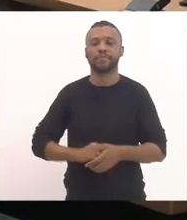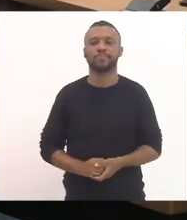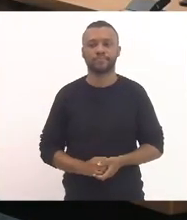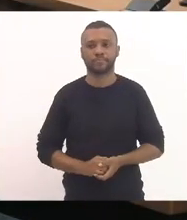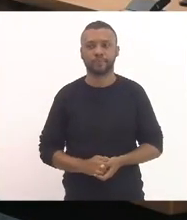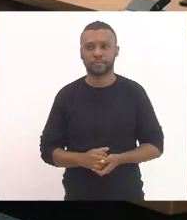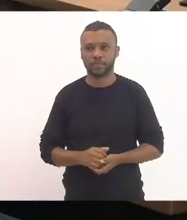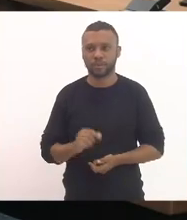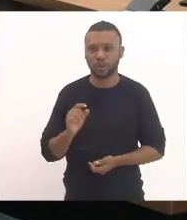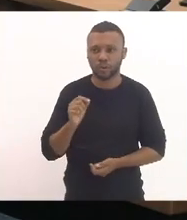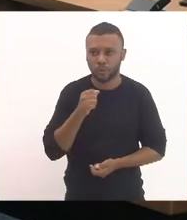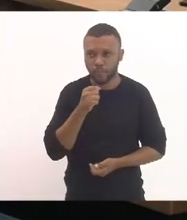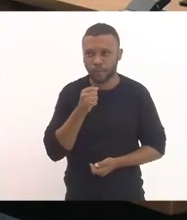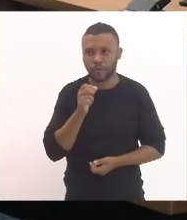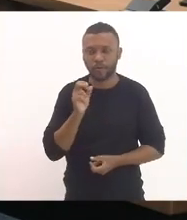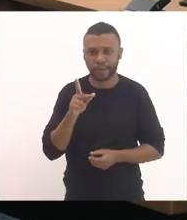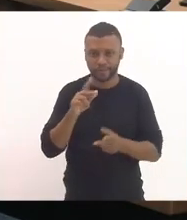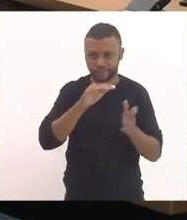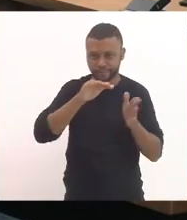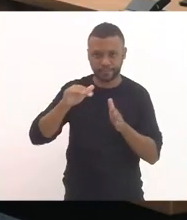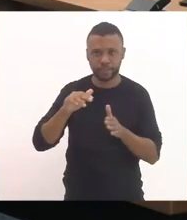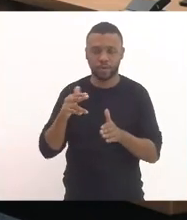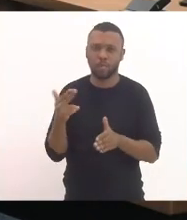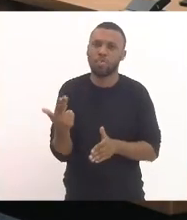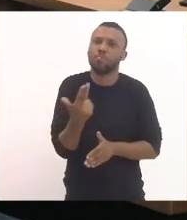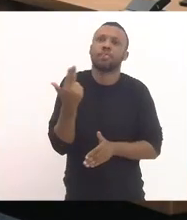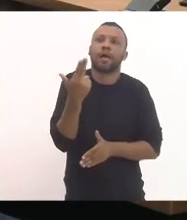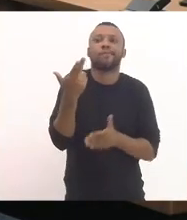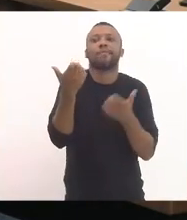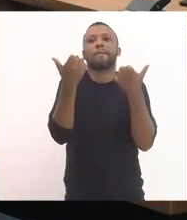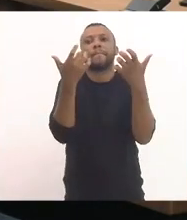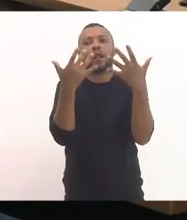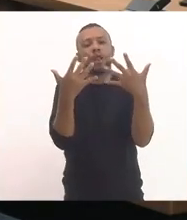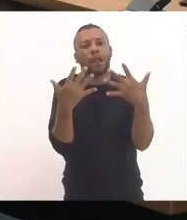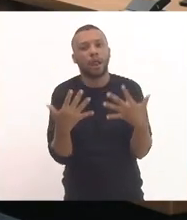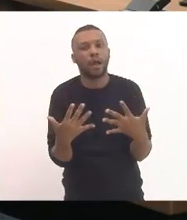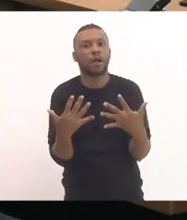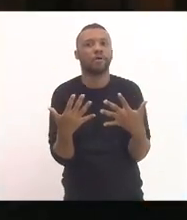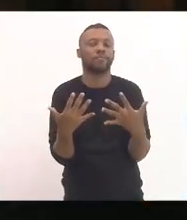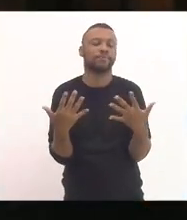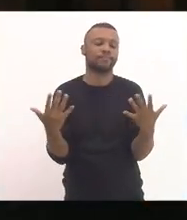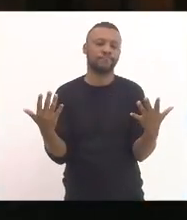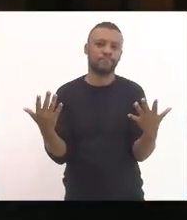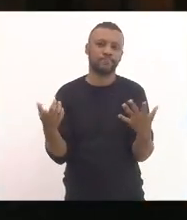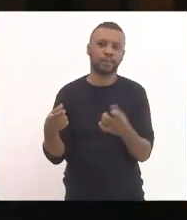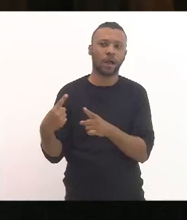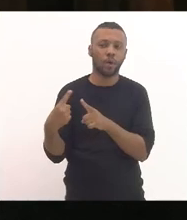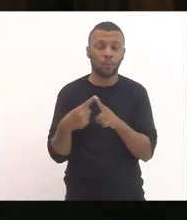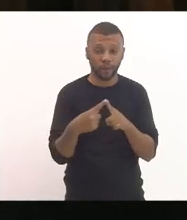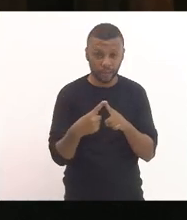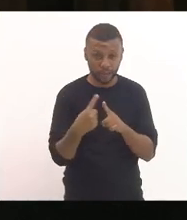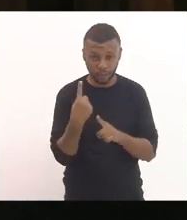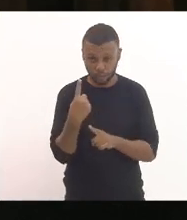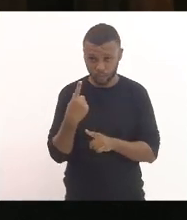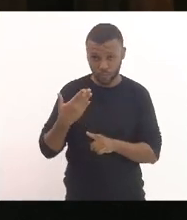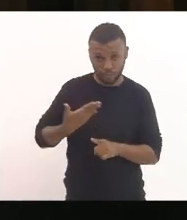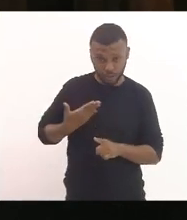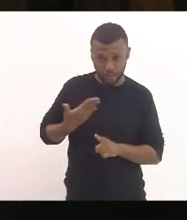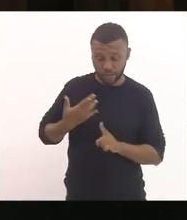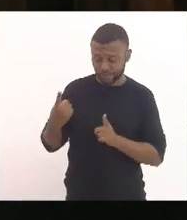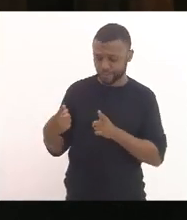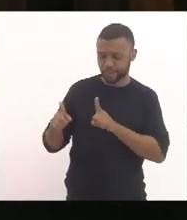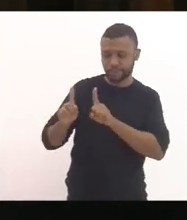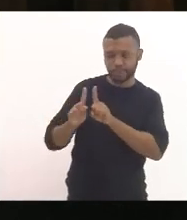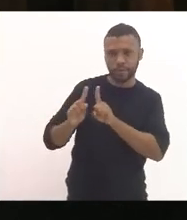oi oi agora foi então eu não poderia deixar de falar isso porque um dos meus policiais amigos